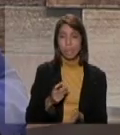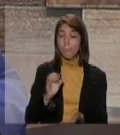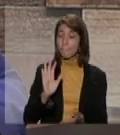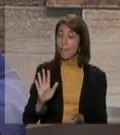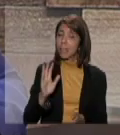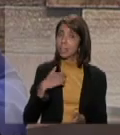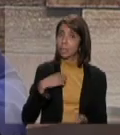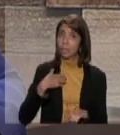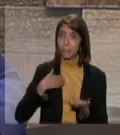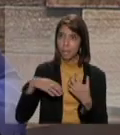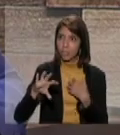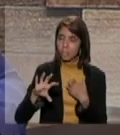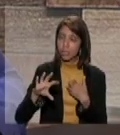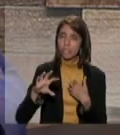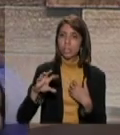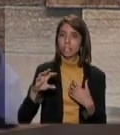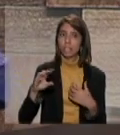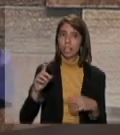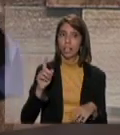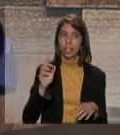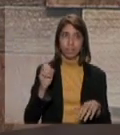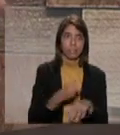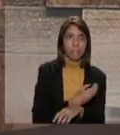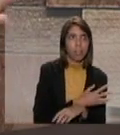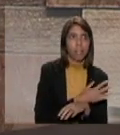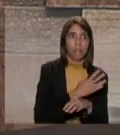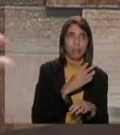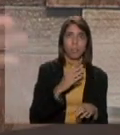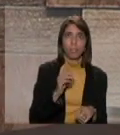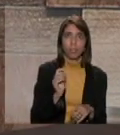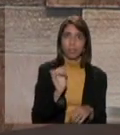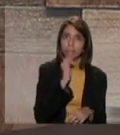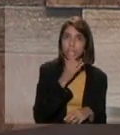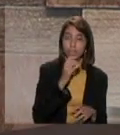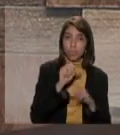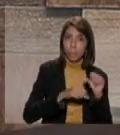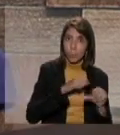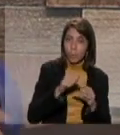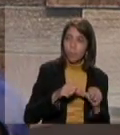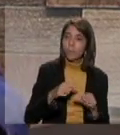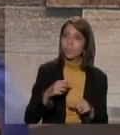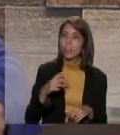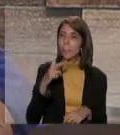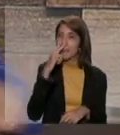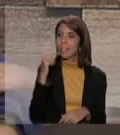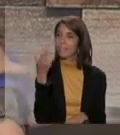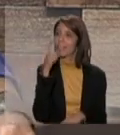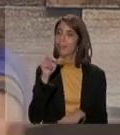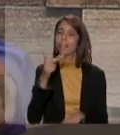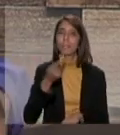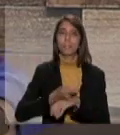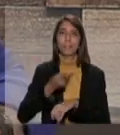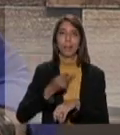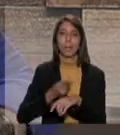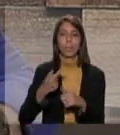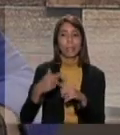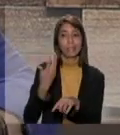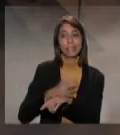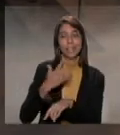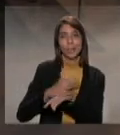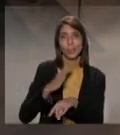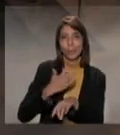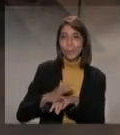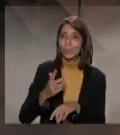né? Se né? você consegue ter empatia com o outro, consegue sair do drama e se colocar no lugar do outro, aí você ganhou o prêmio. É verdade. Você fez